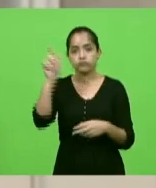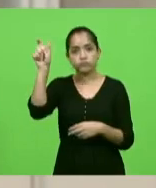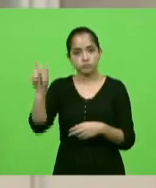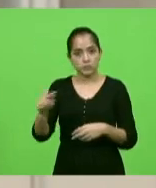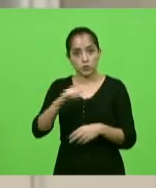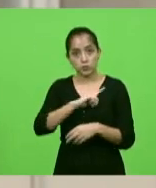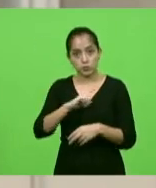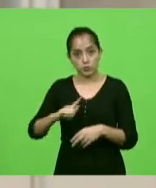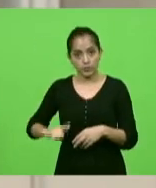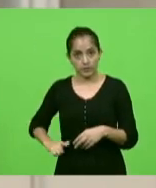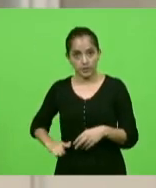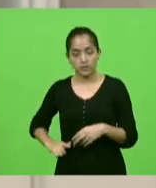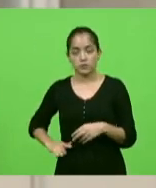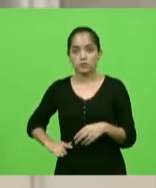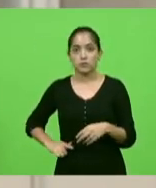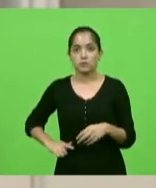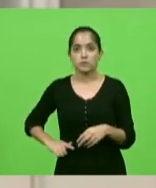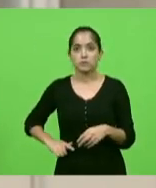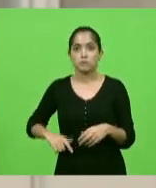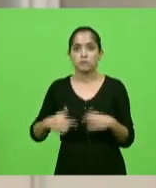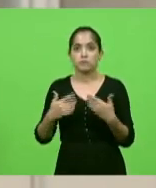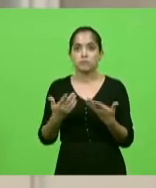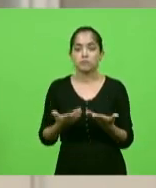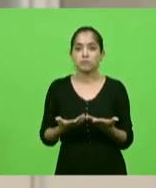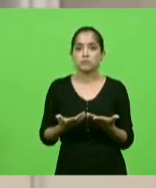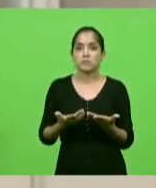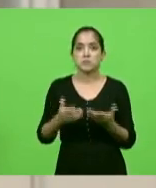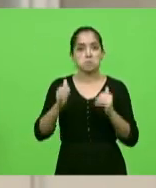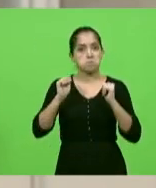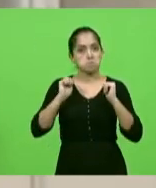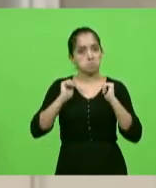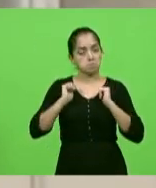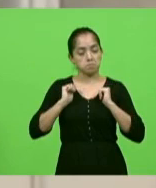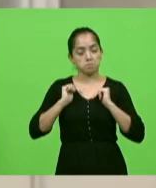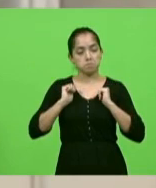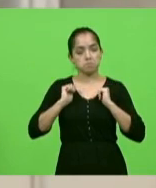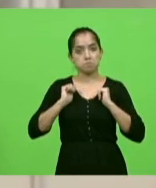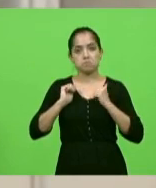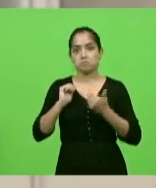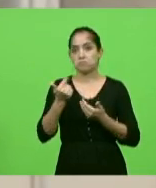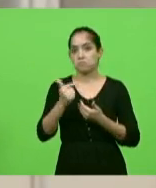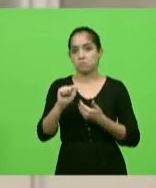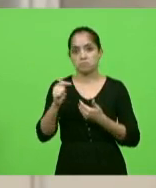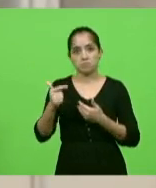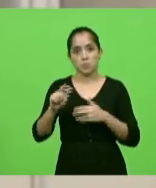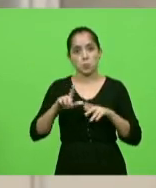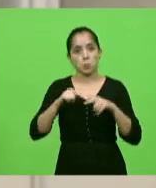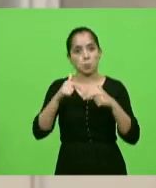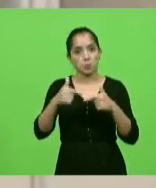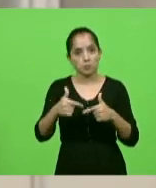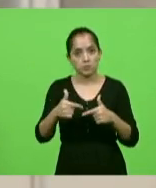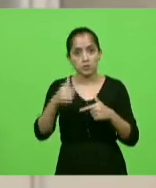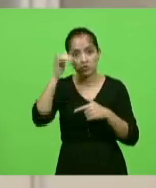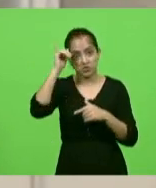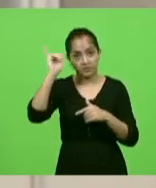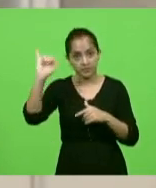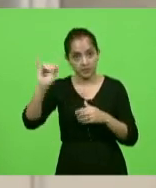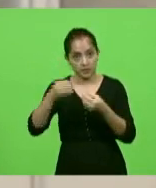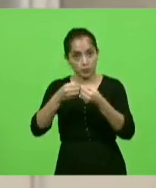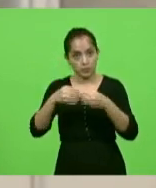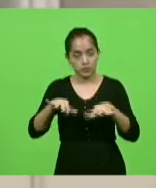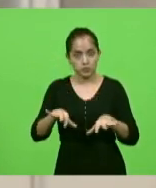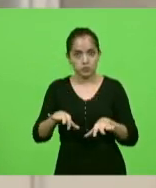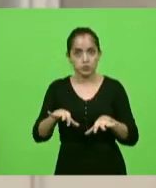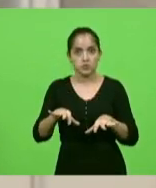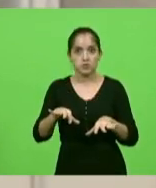governador me por omissão nem na Conduta do dever de evitar o prejuízo